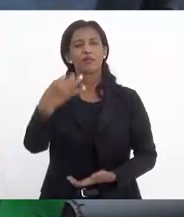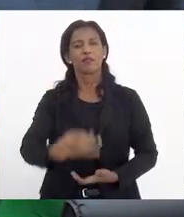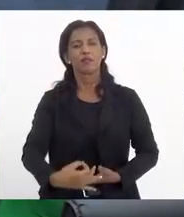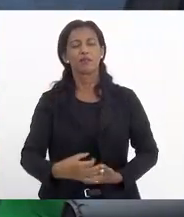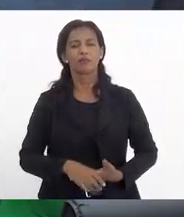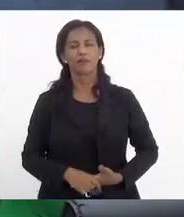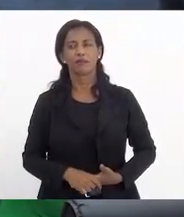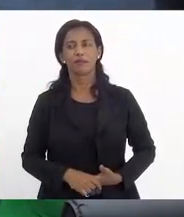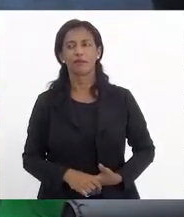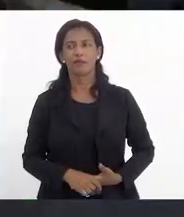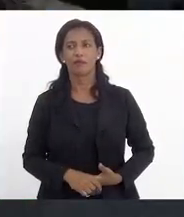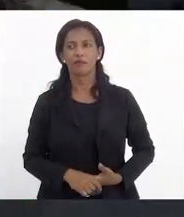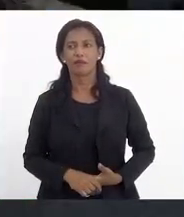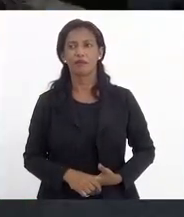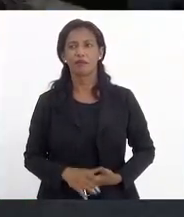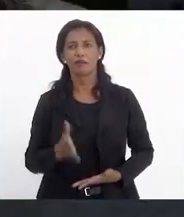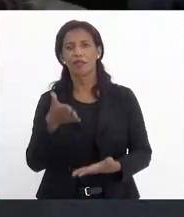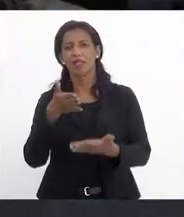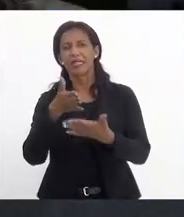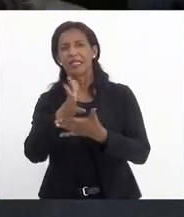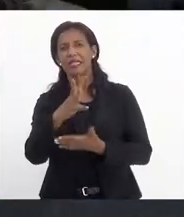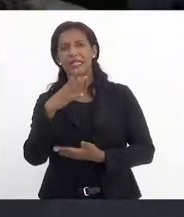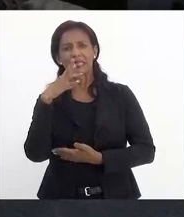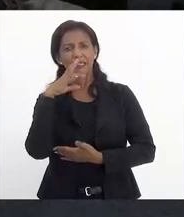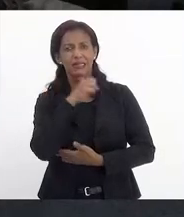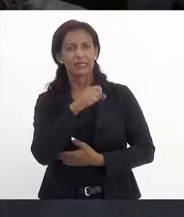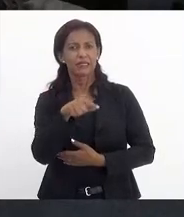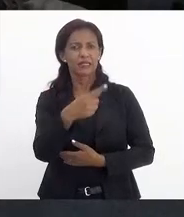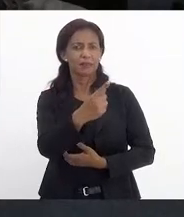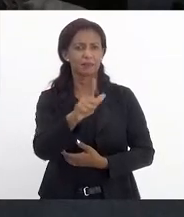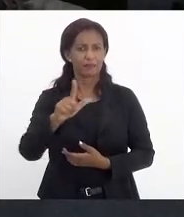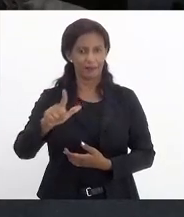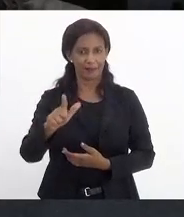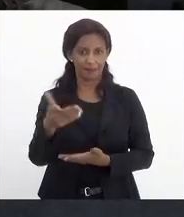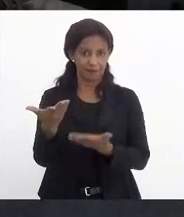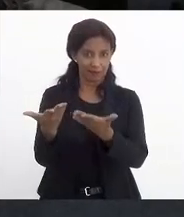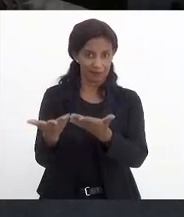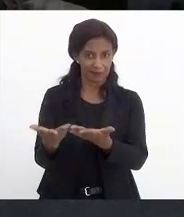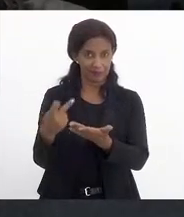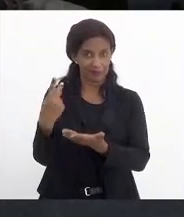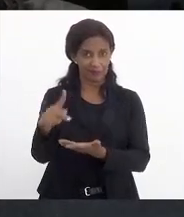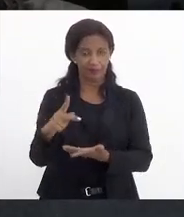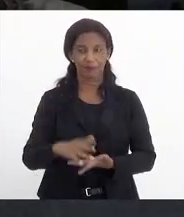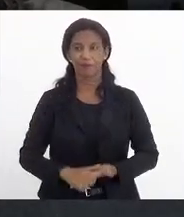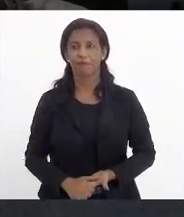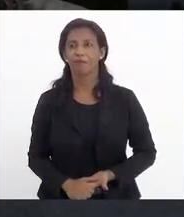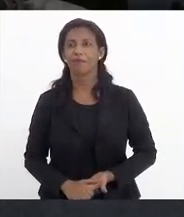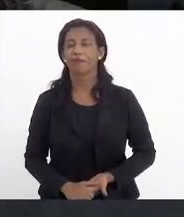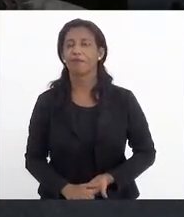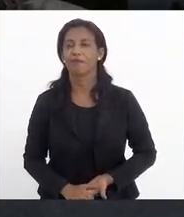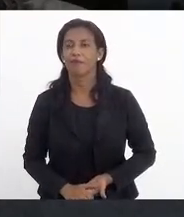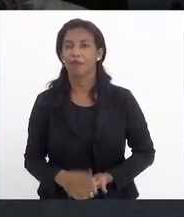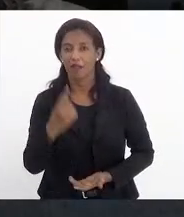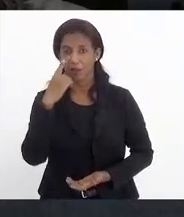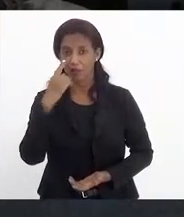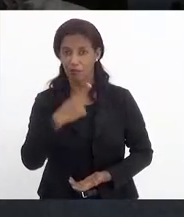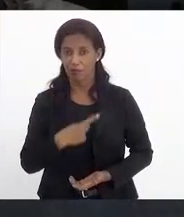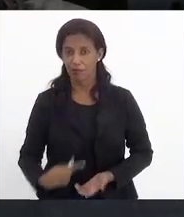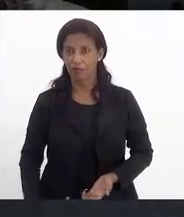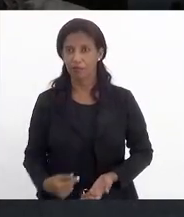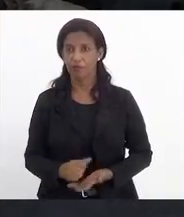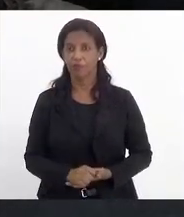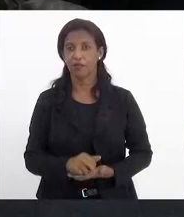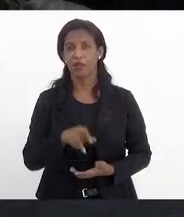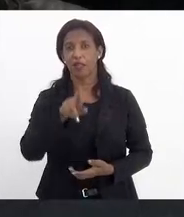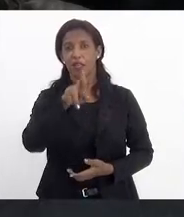certeza que passou despercebido nesse projeto de Vossa Excelência. Viu, senhor presidente? O